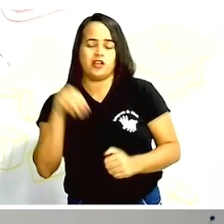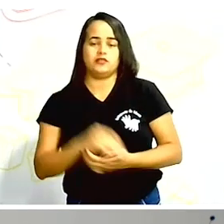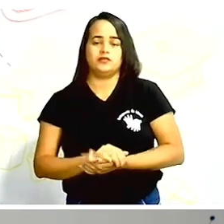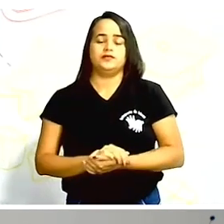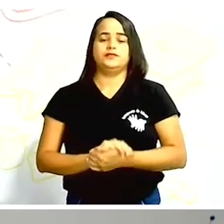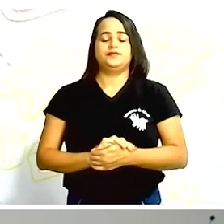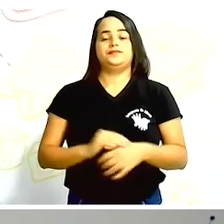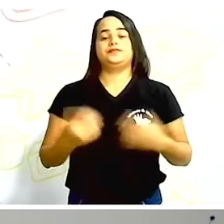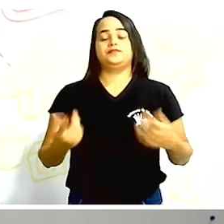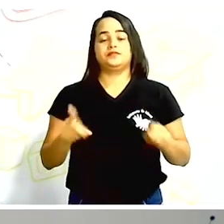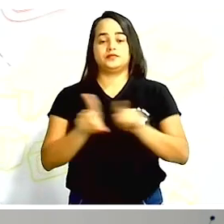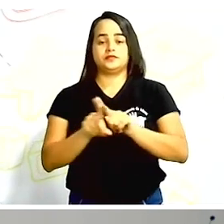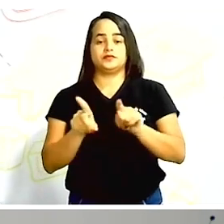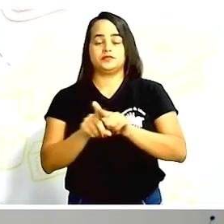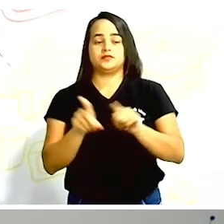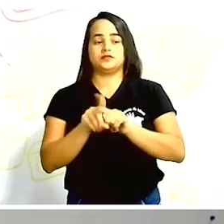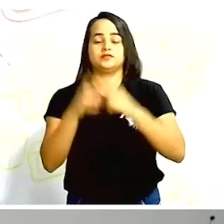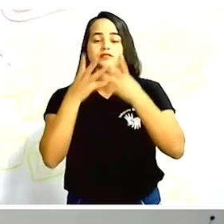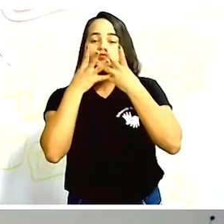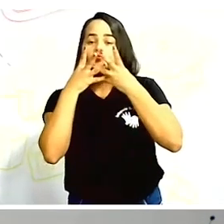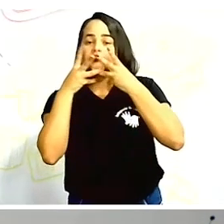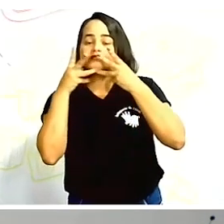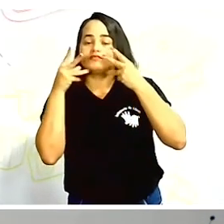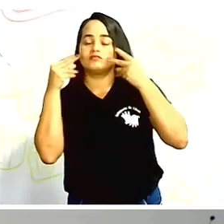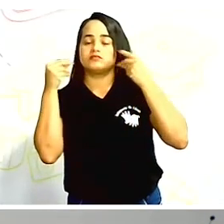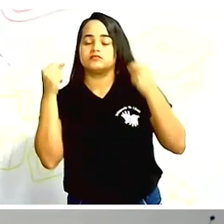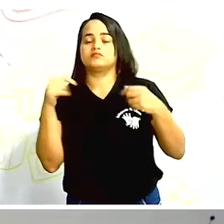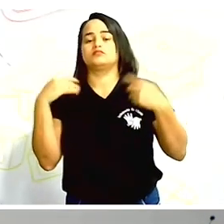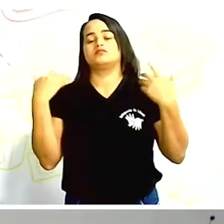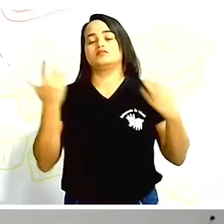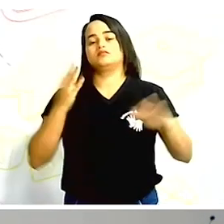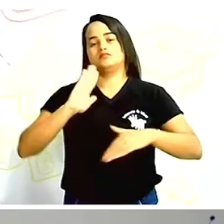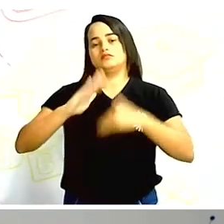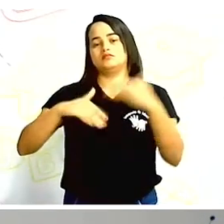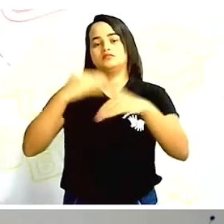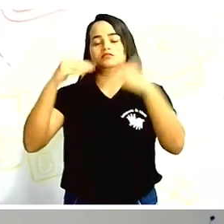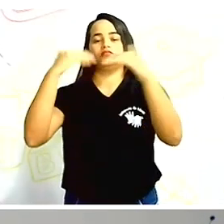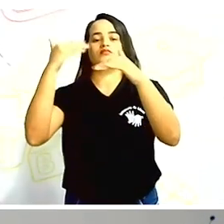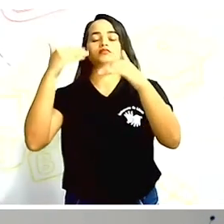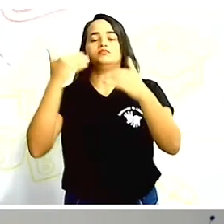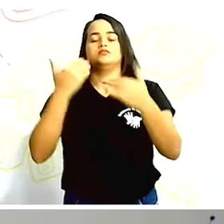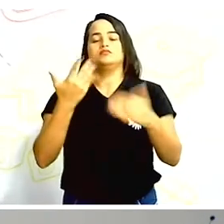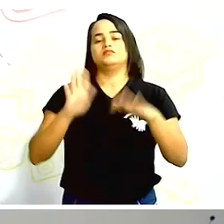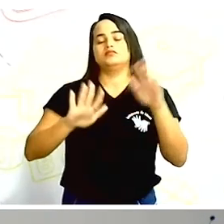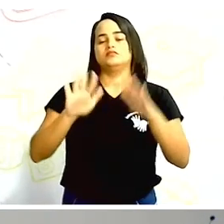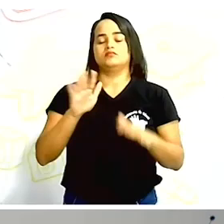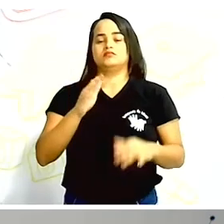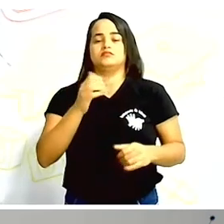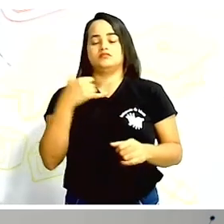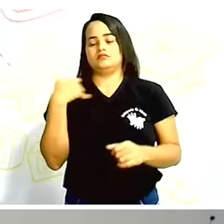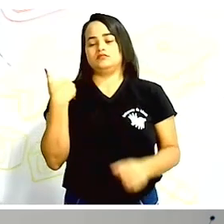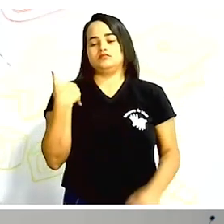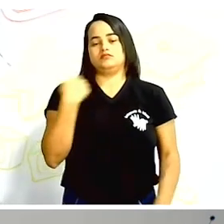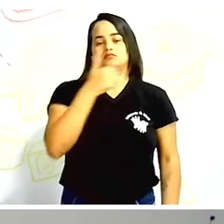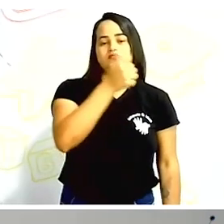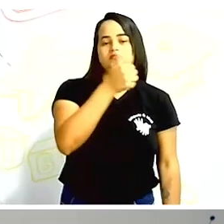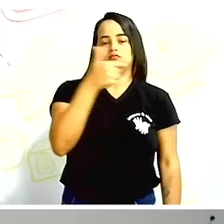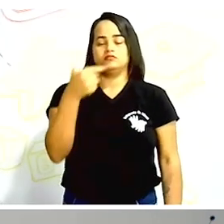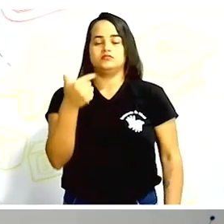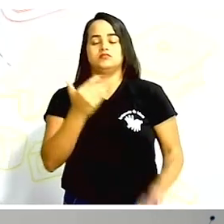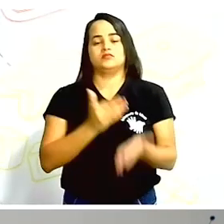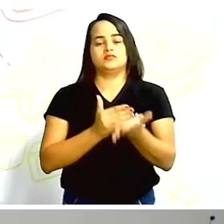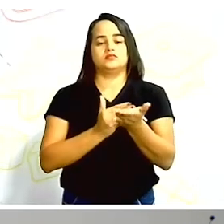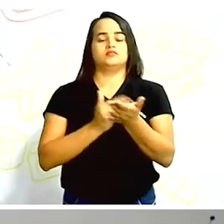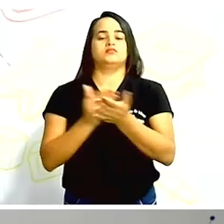Também no crescimento dos pelos. A produção da testosterona inicia por volta dos 12 anos de idade, onde vai começar,